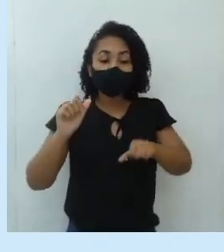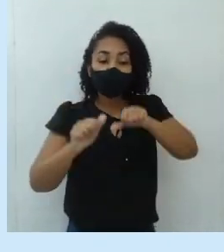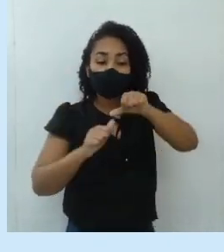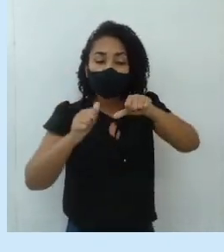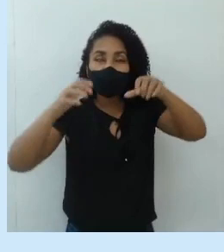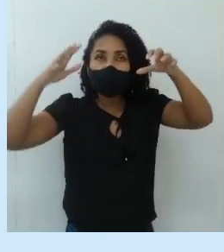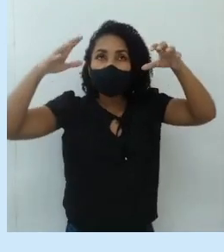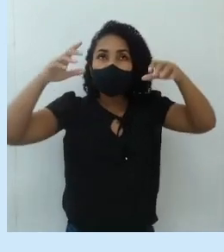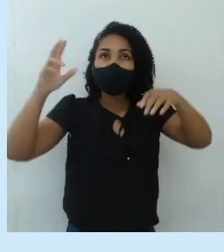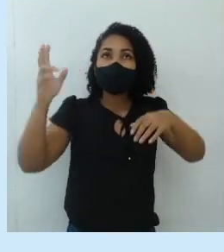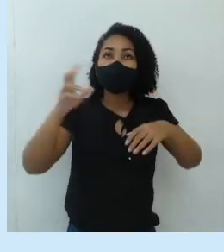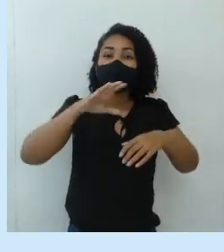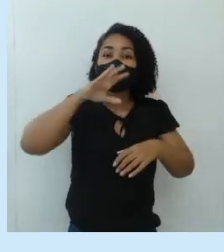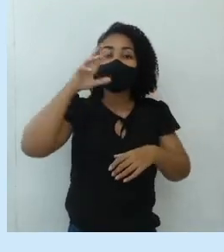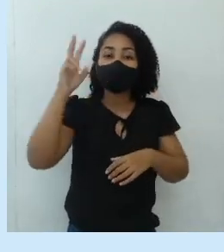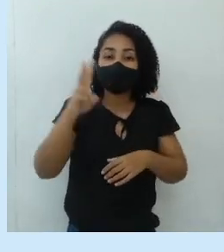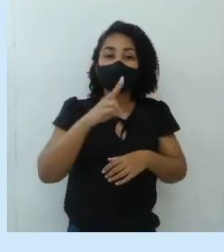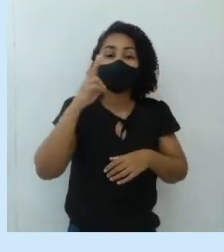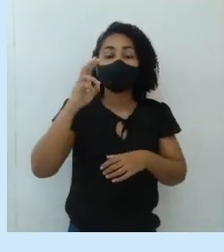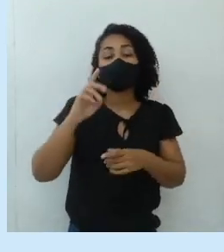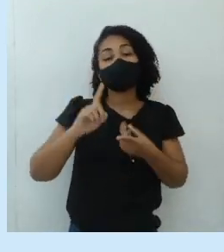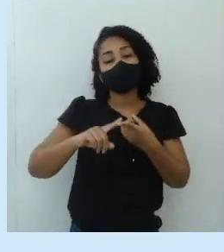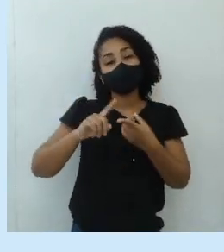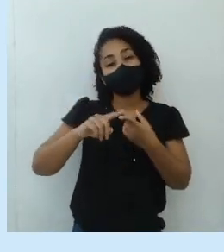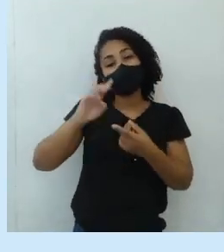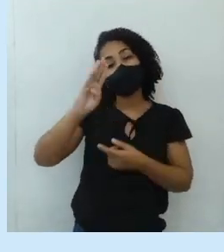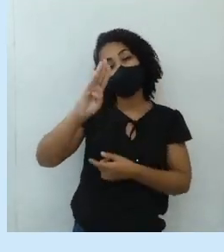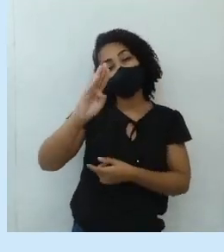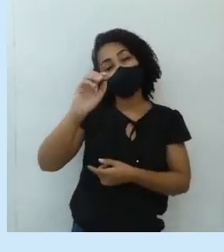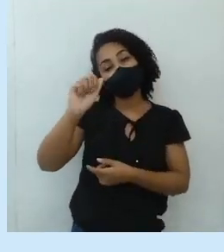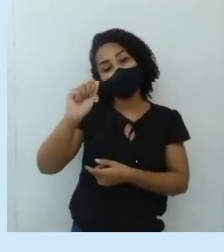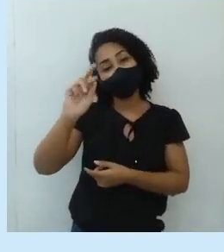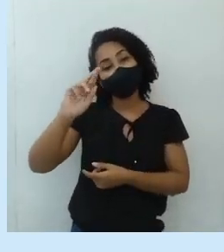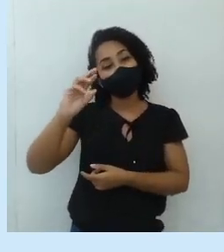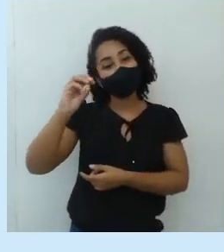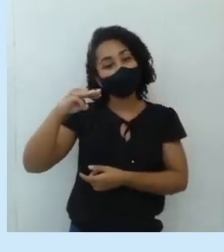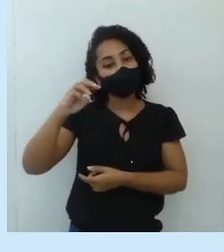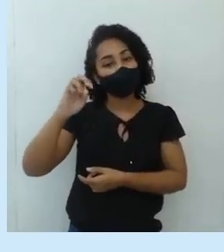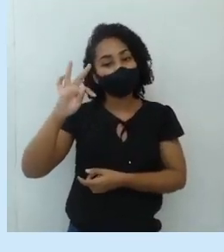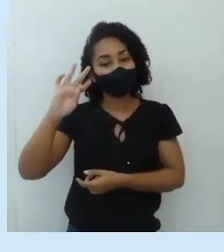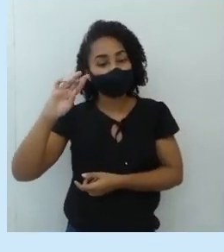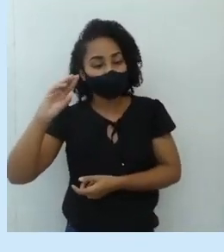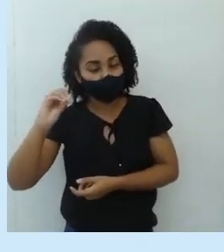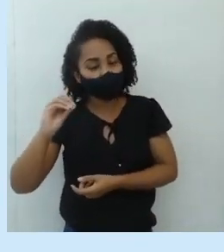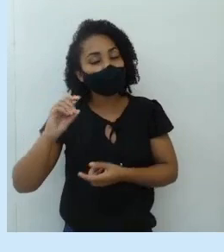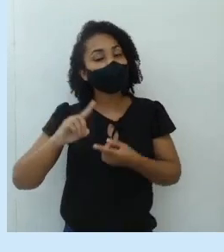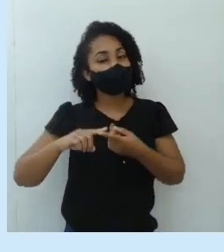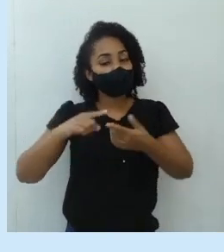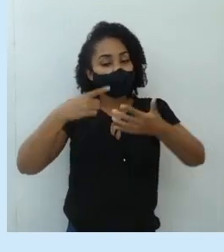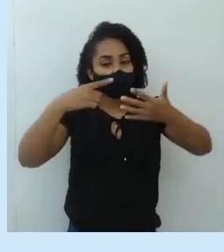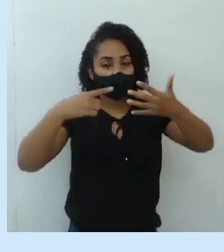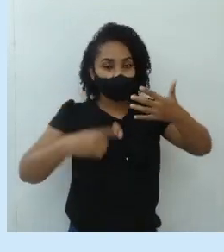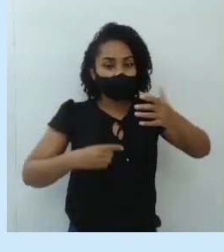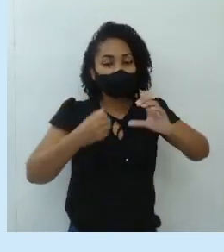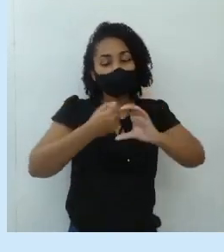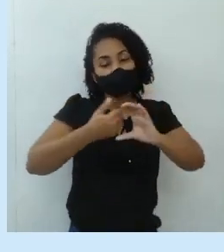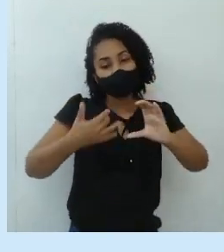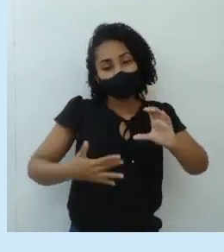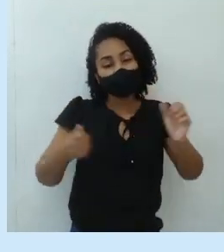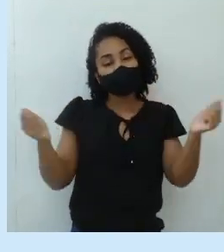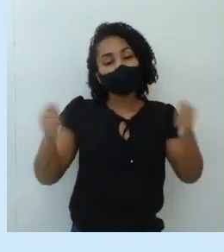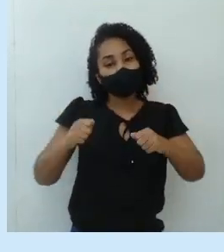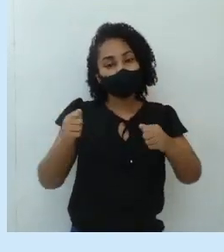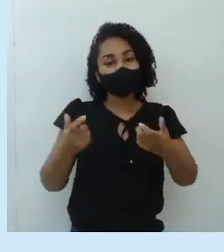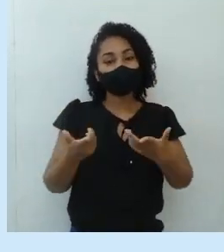também o barômetro. Bom, além ali das estações meteorológicas, esses